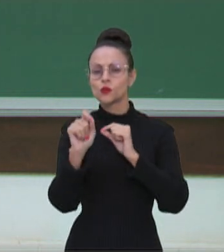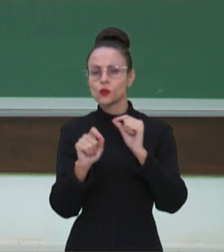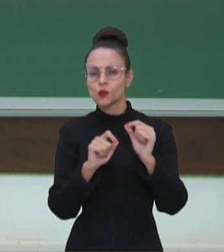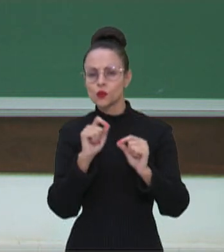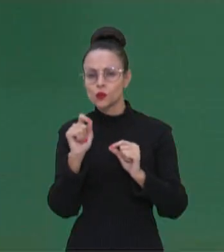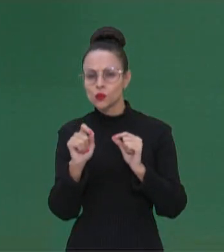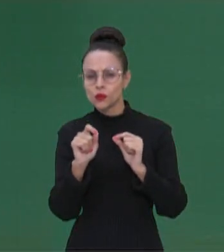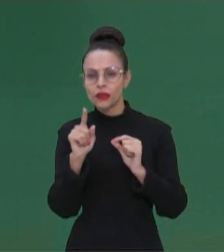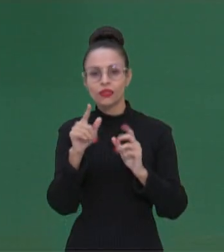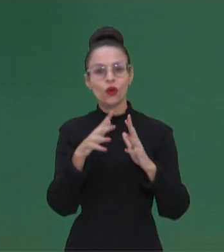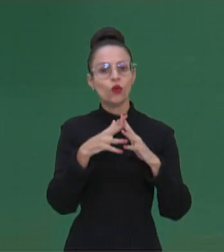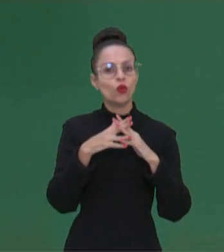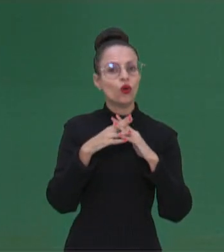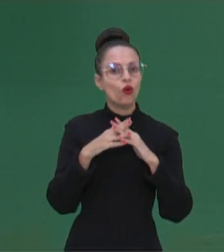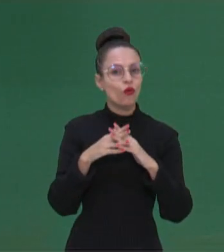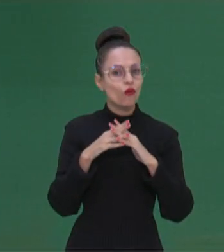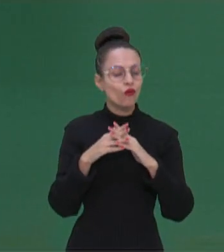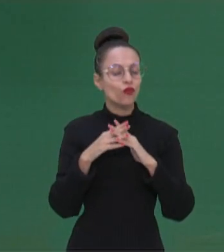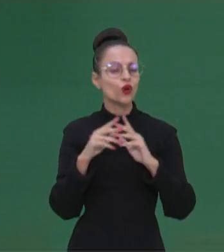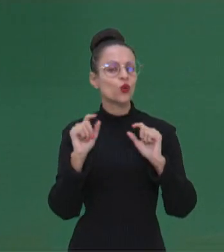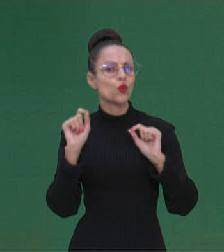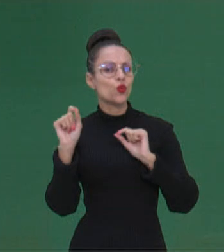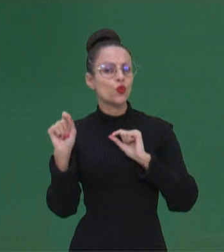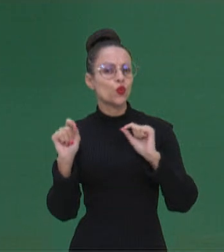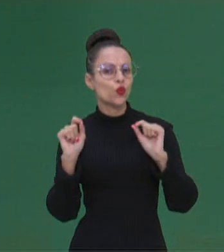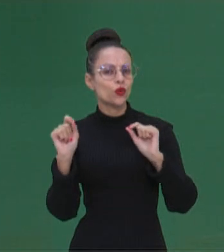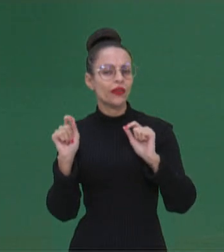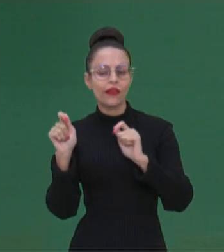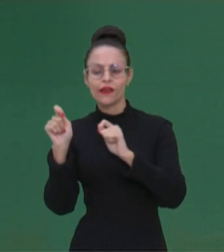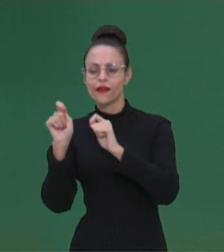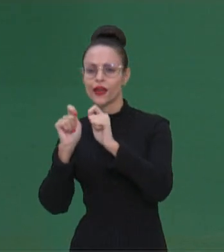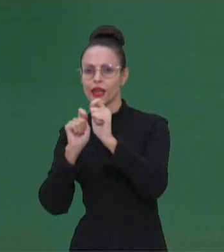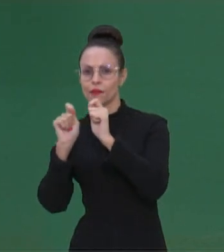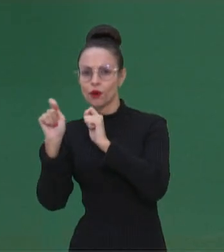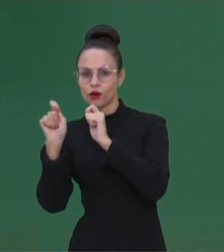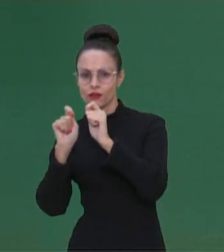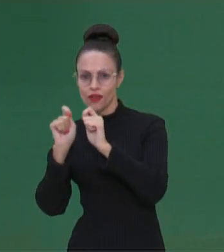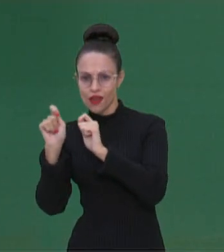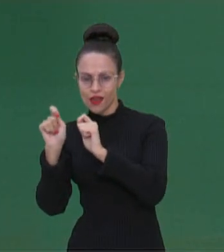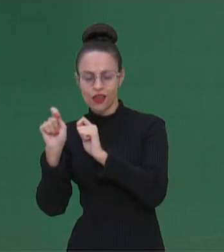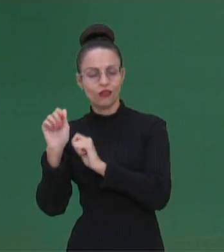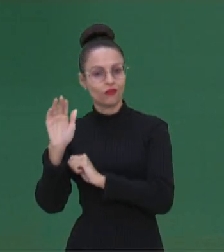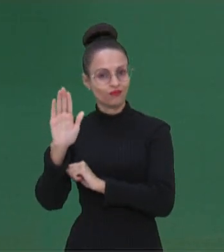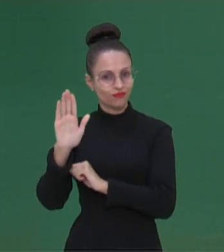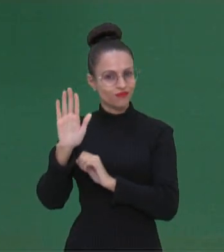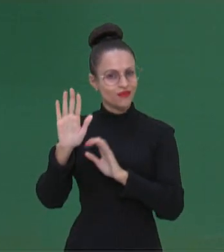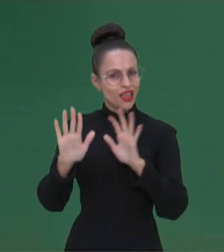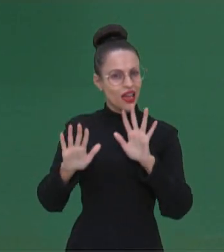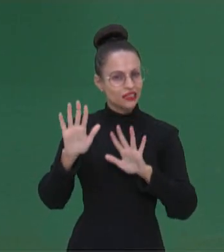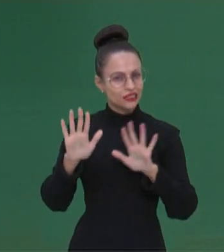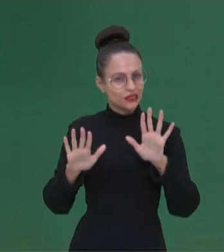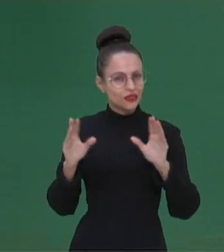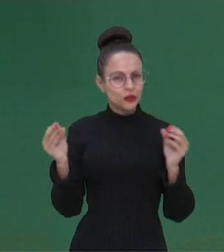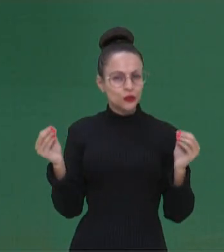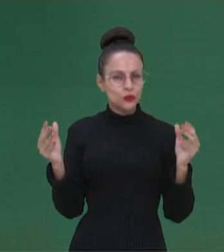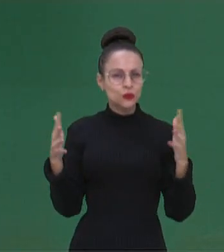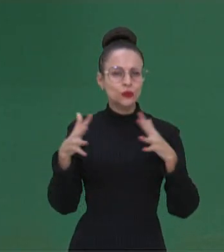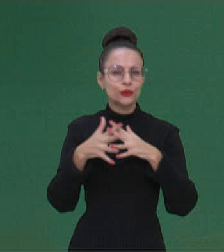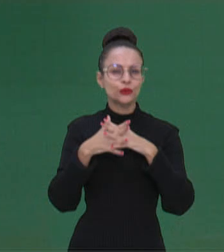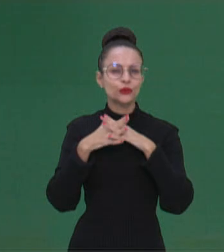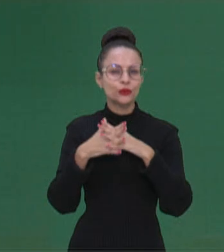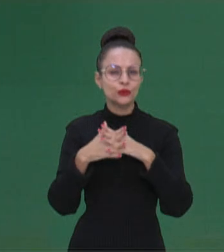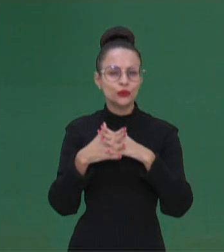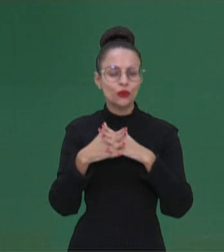vocês não confundiram aí com a reportagem, né? Às vezes a gente acaba caindo